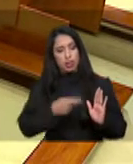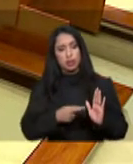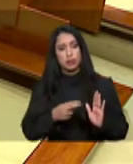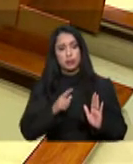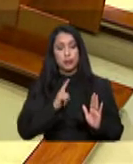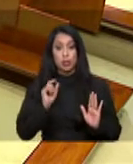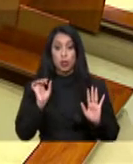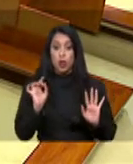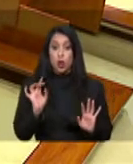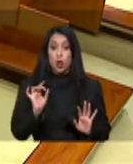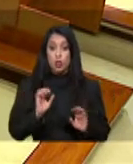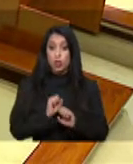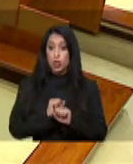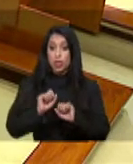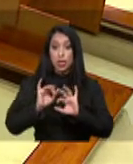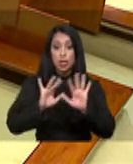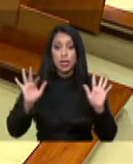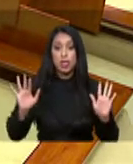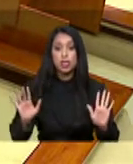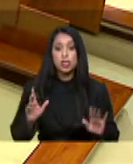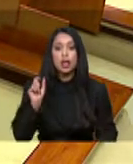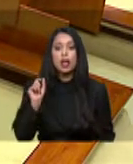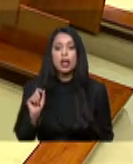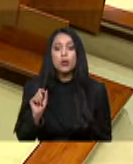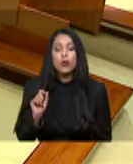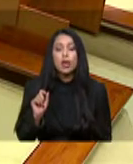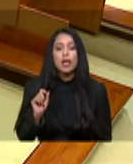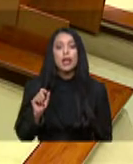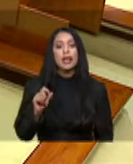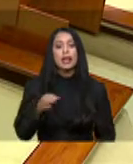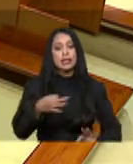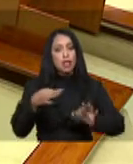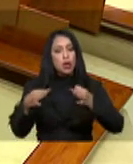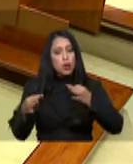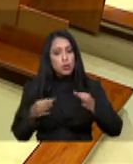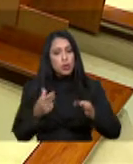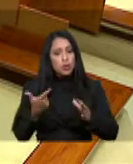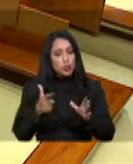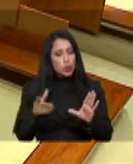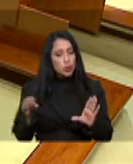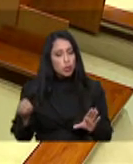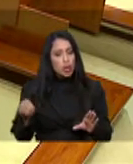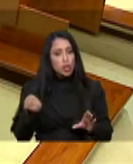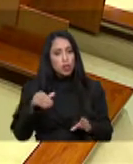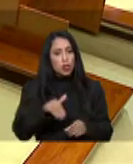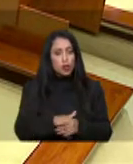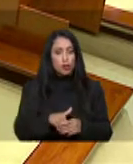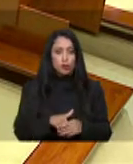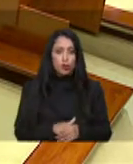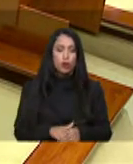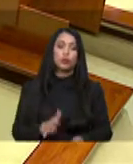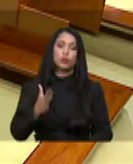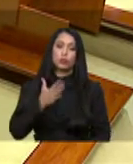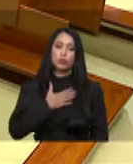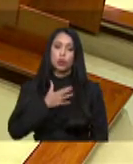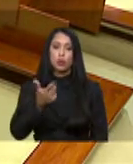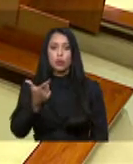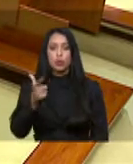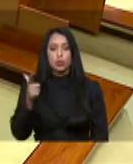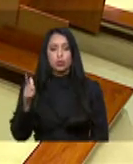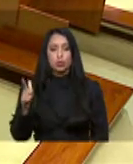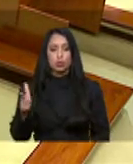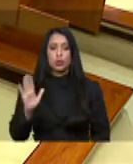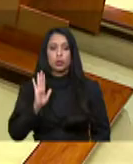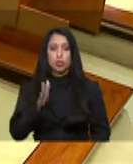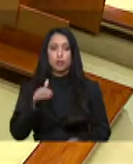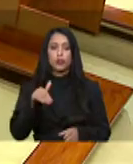quero apenas deixar claro algo, porque argumentos que não se contêm nos votos, nem o meu, nem nos que foram proferidos